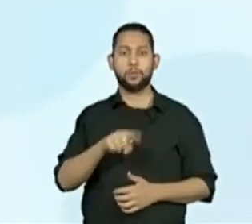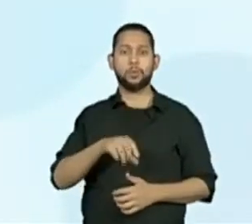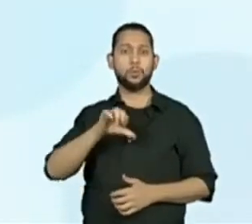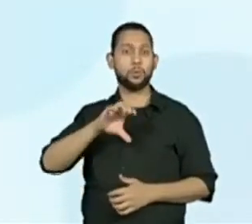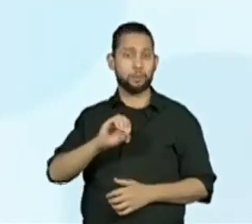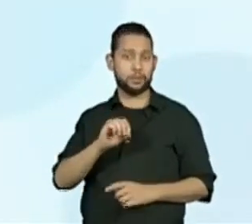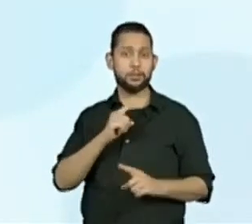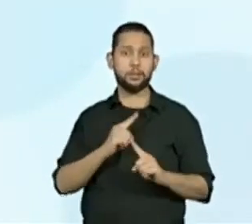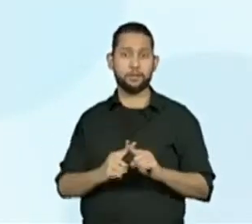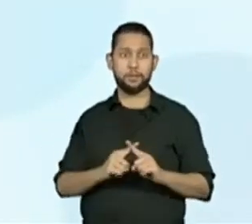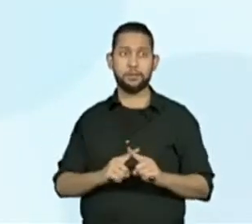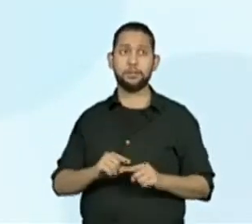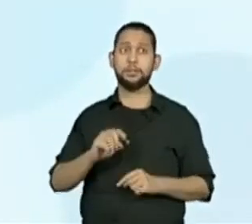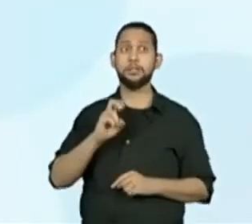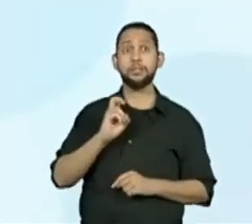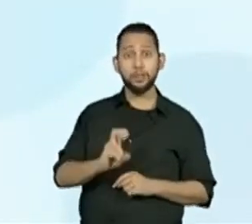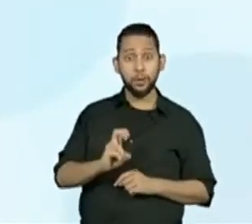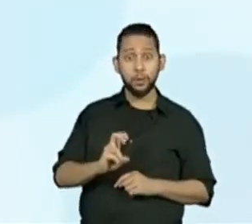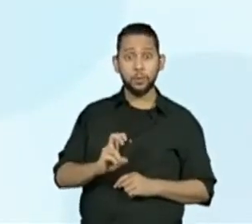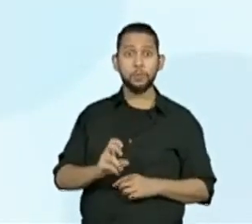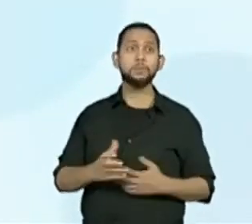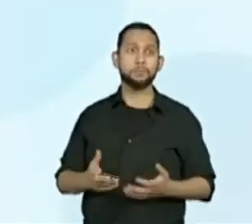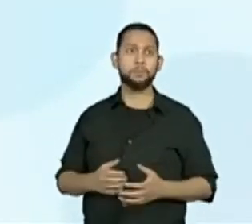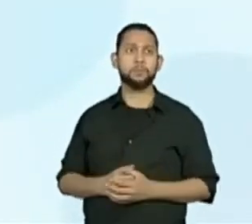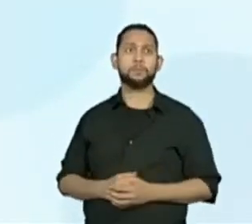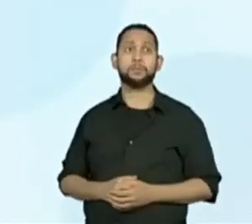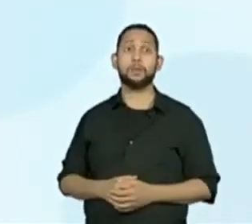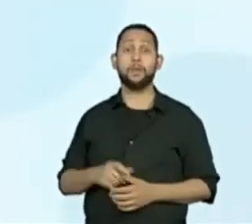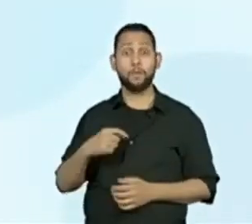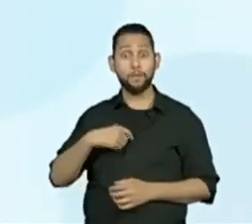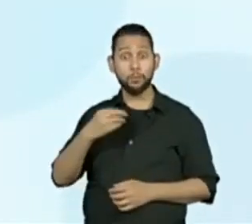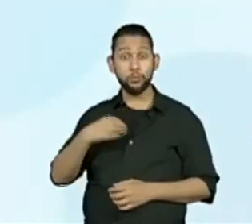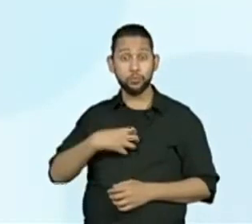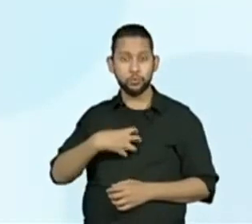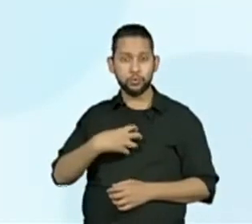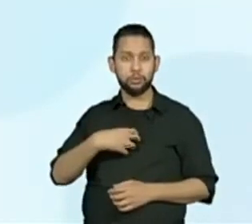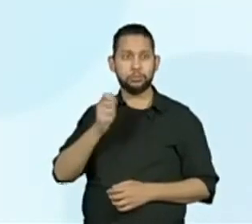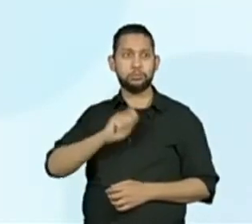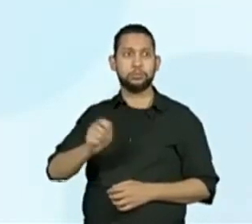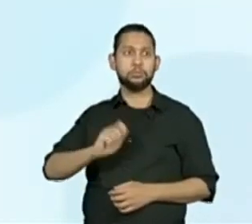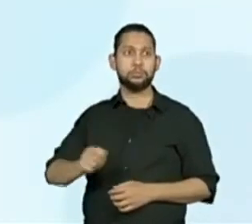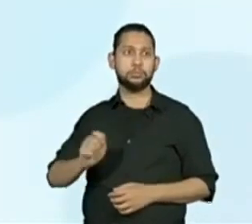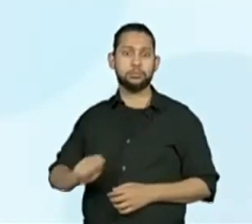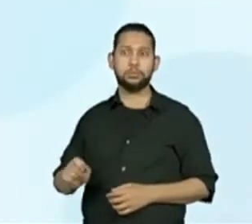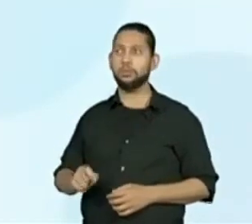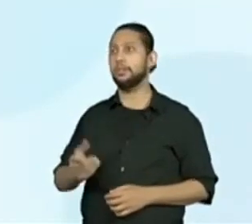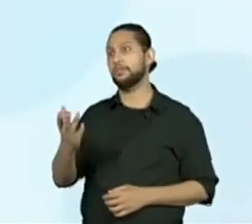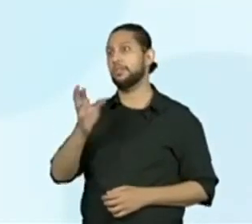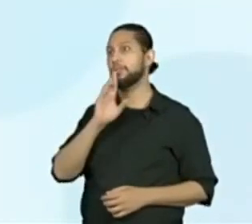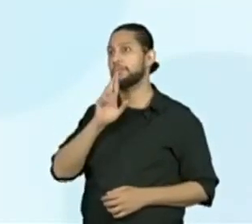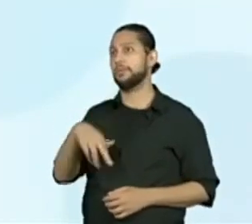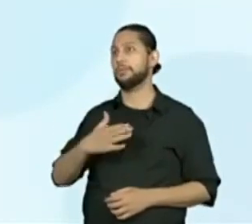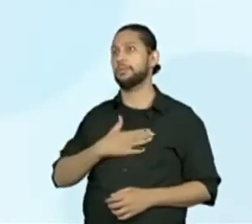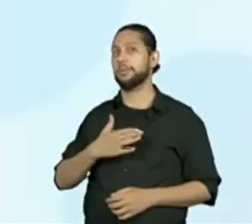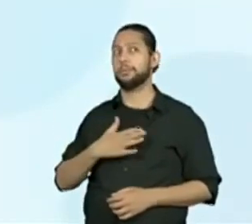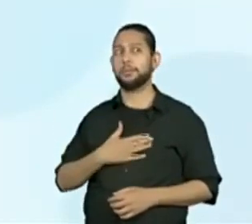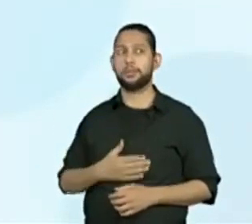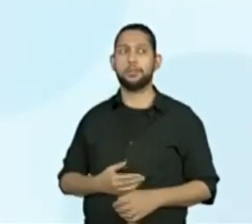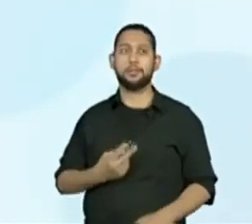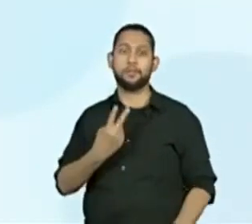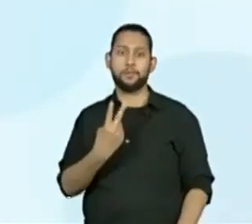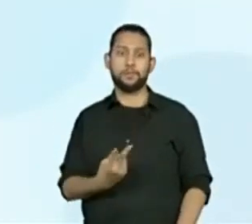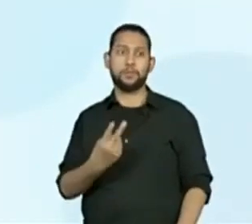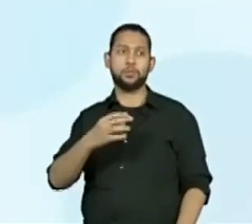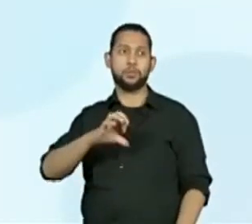90 vezes é cinco a gente vai ter Eu já vi até o resultado lá